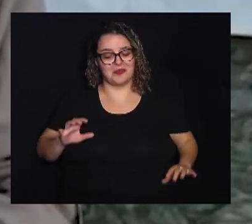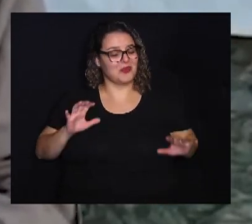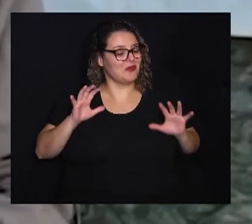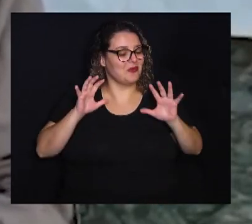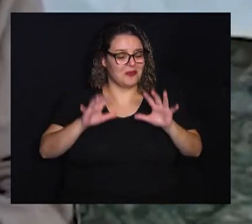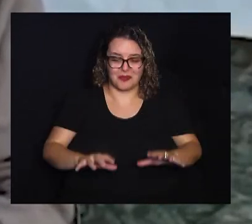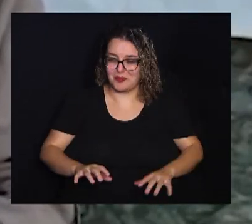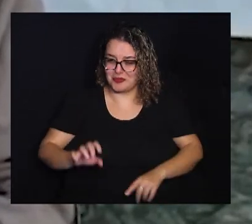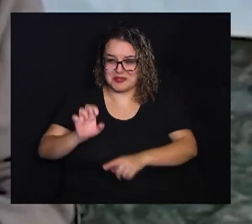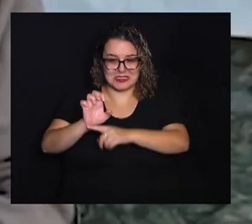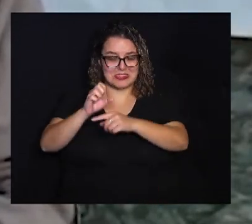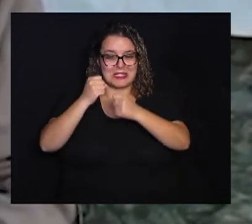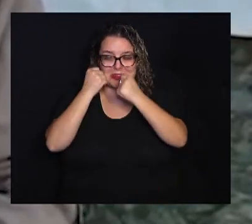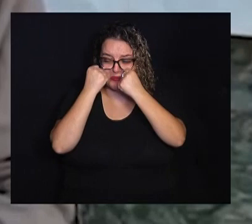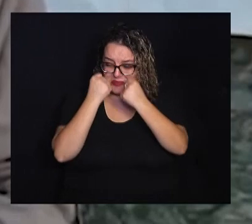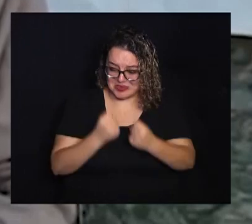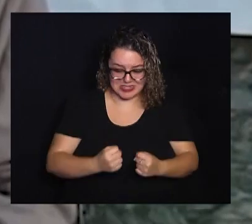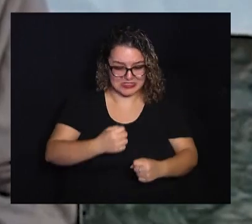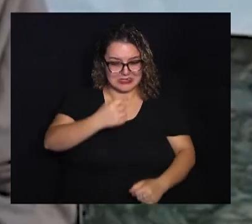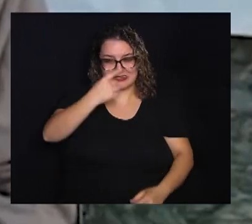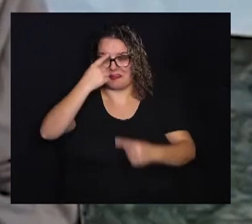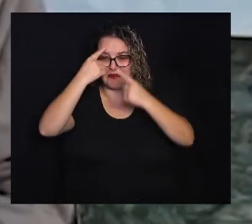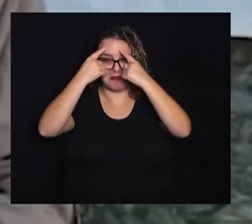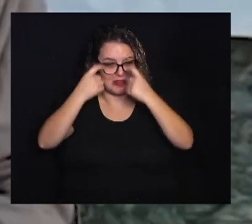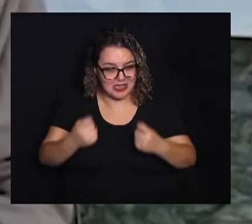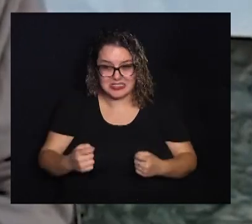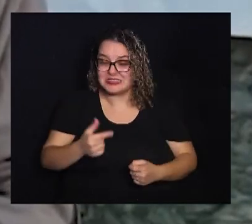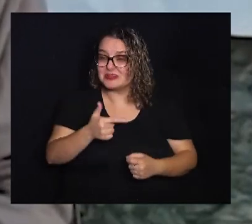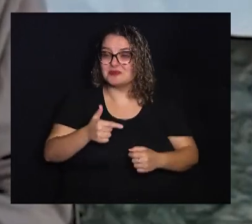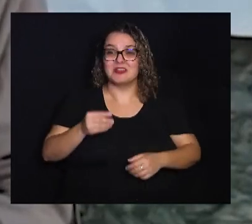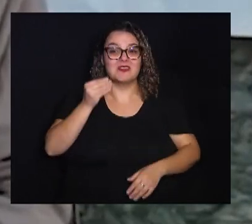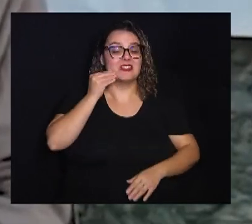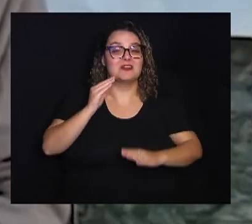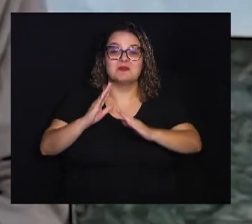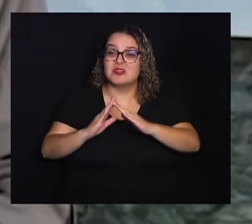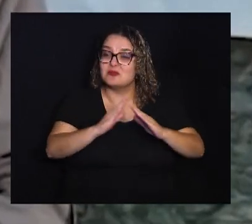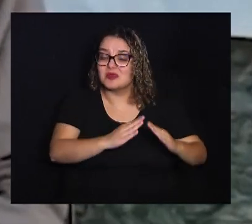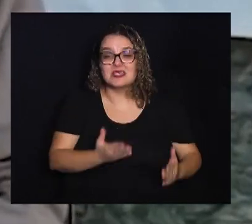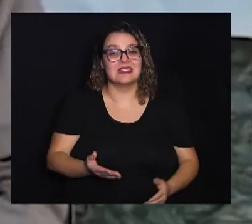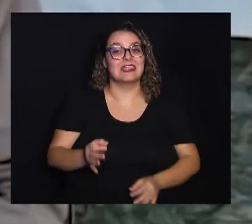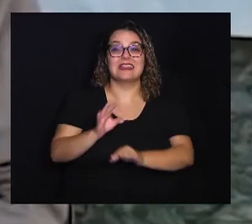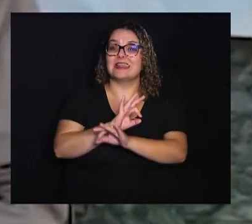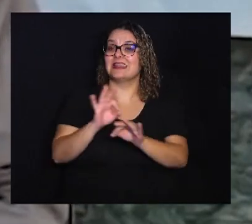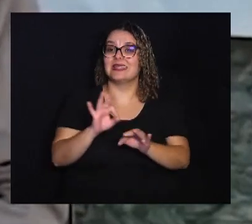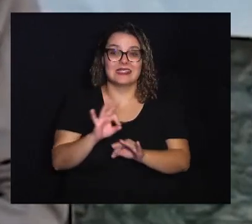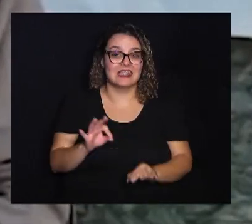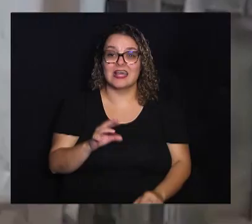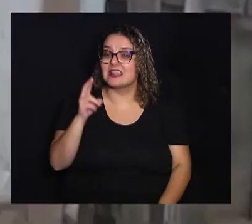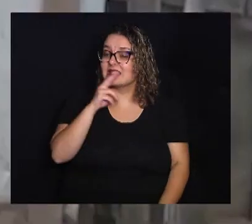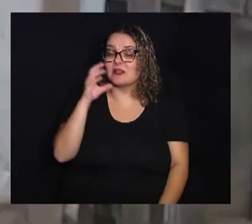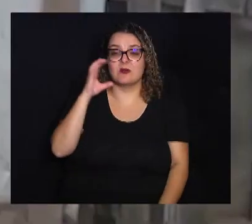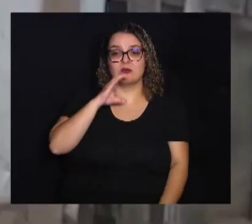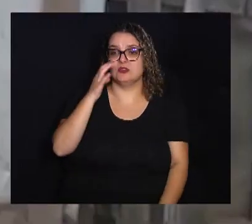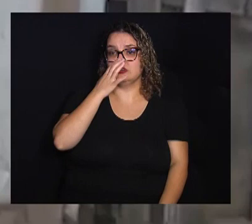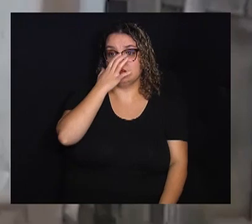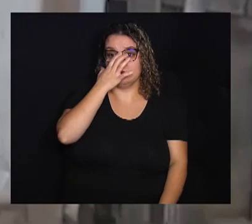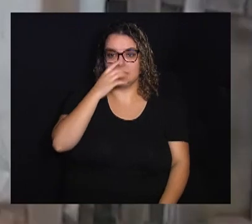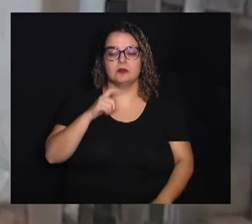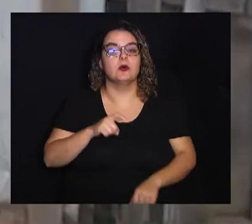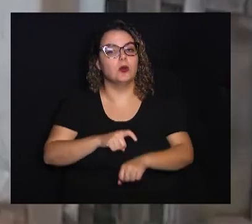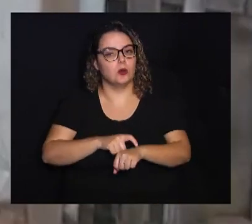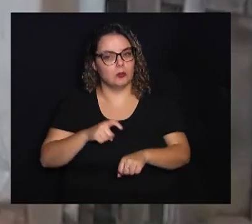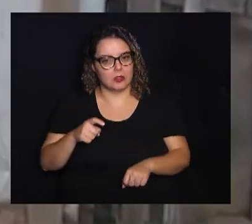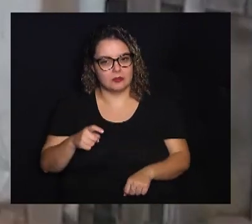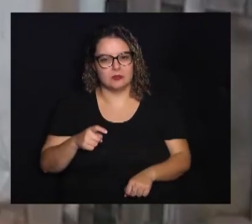Não houve qualquer alternativa habitacional e nem mesmo uma alternativa emergencial. Foi um momento